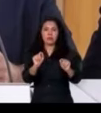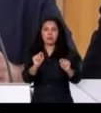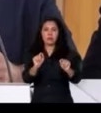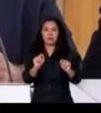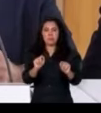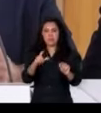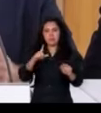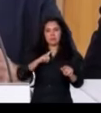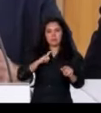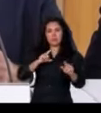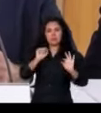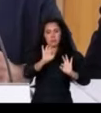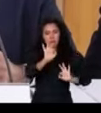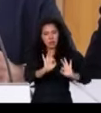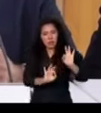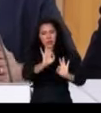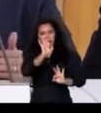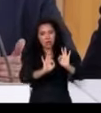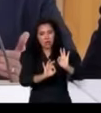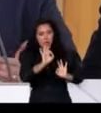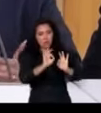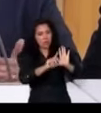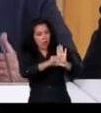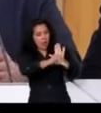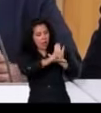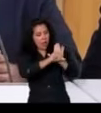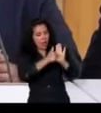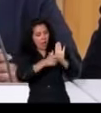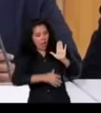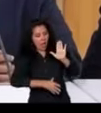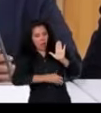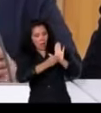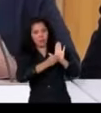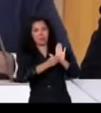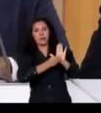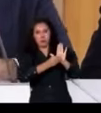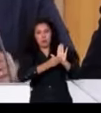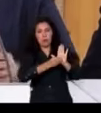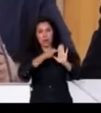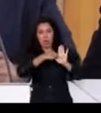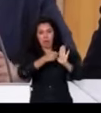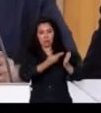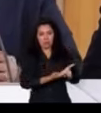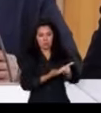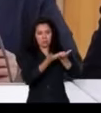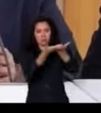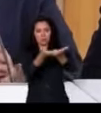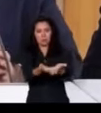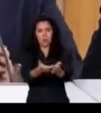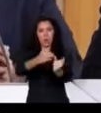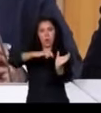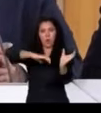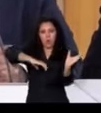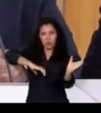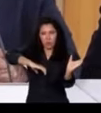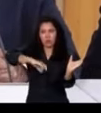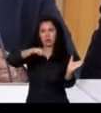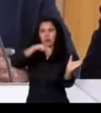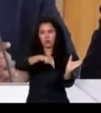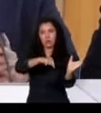lei complementar que está indo ao congresso nacional já aqui com a presença do nosso Presidente